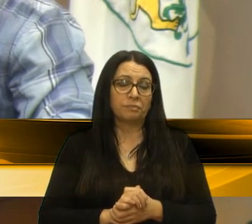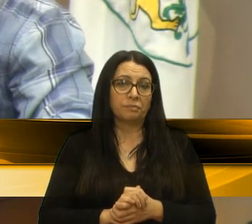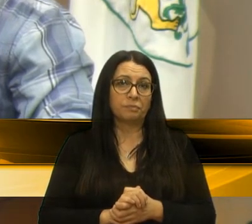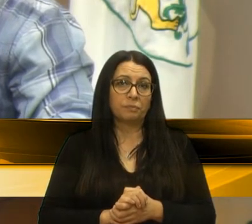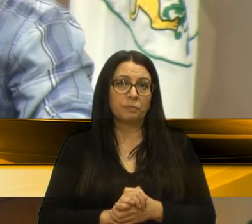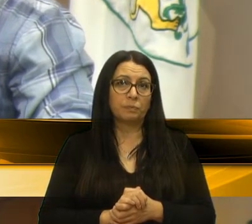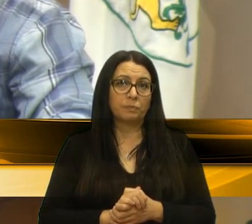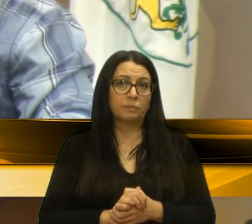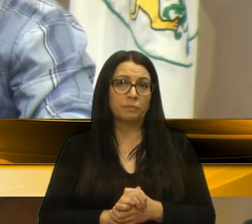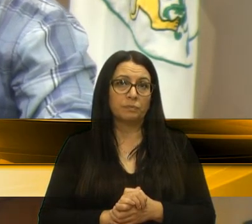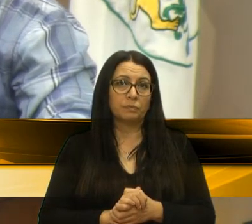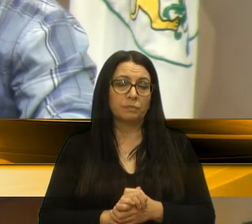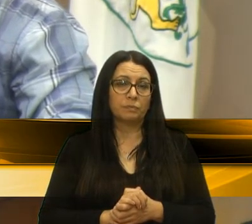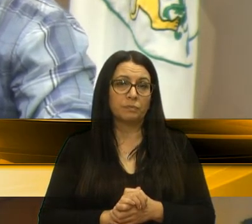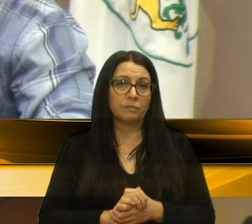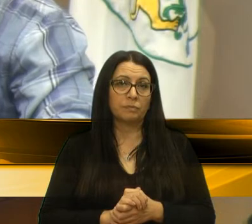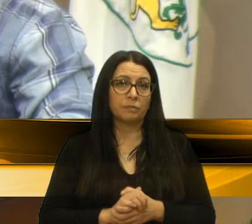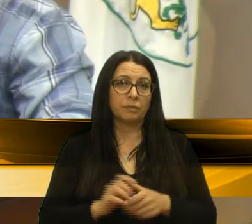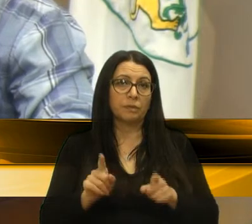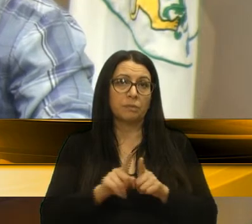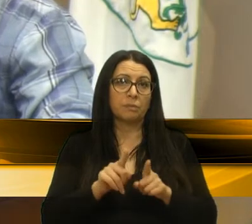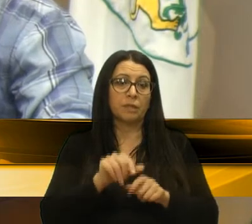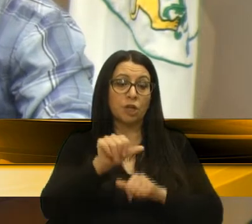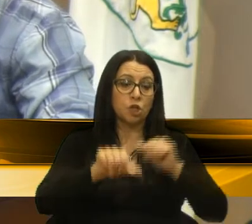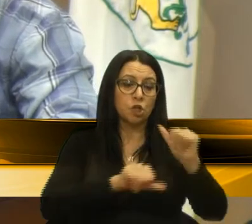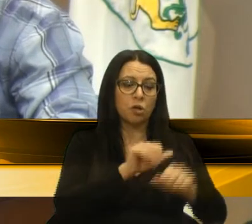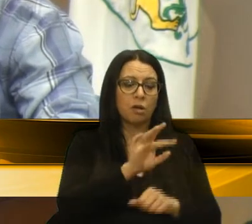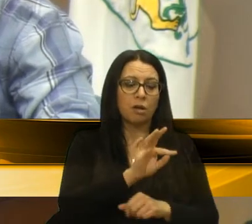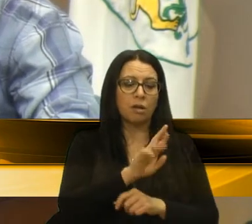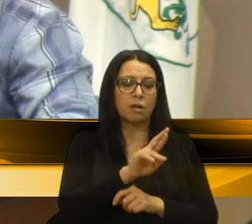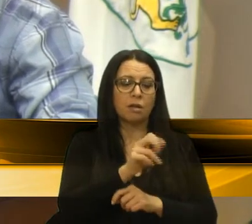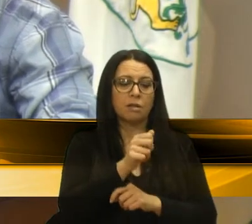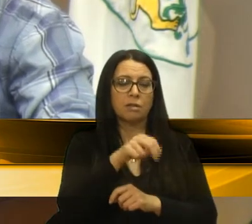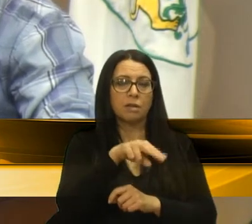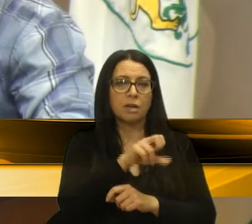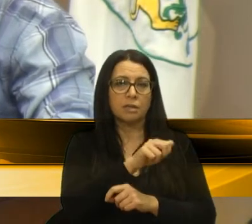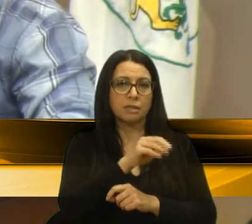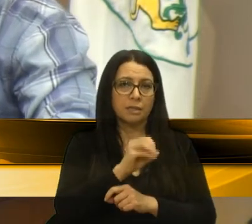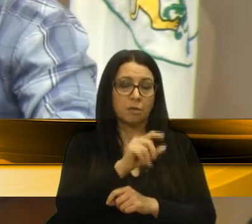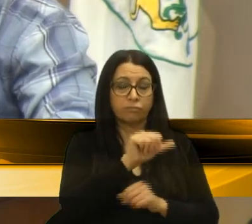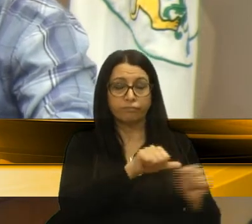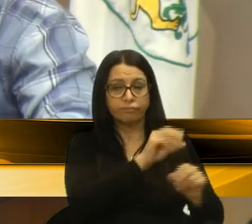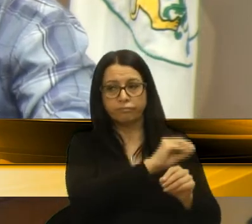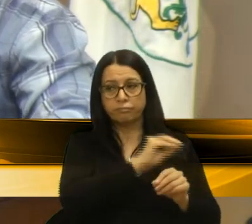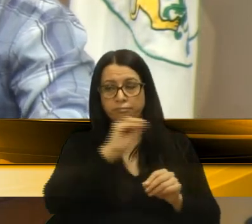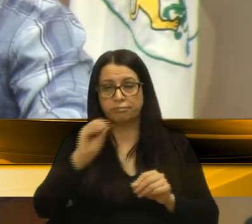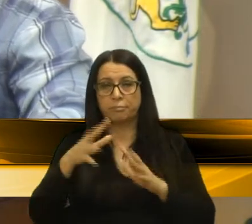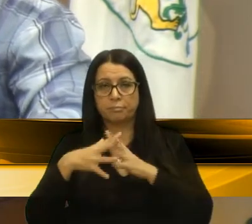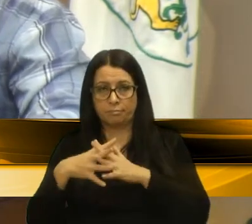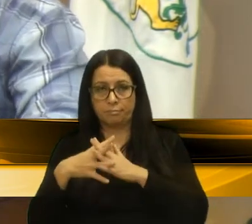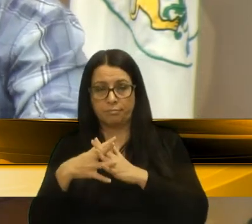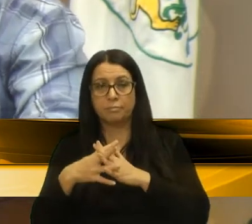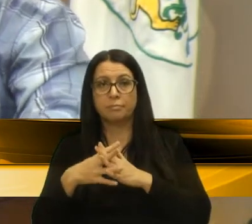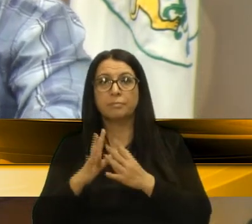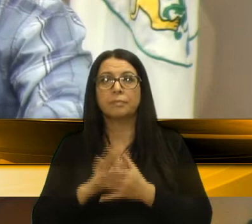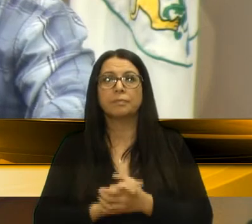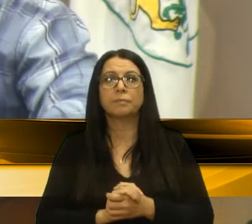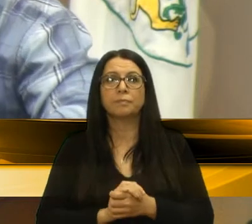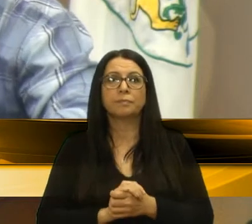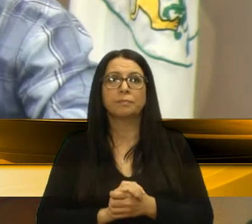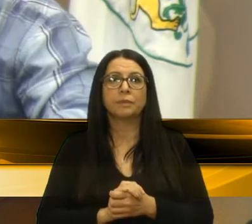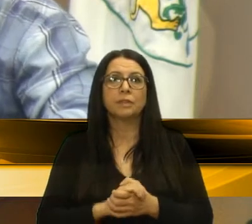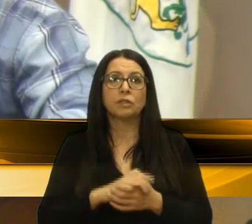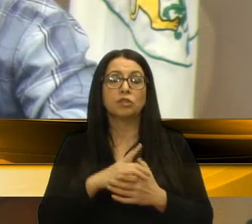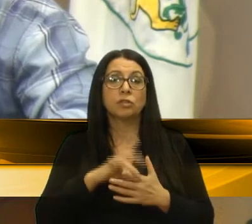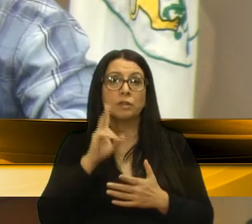a questão da transição essa é uma questão polêmica na a questão polêmica a na medida em que havíamos